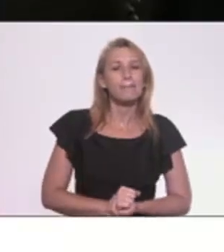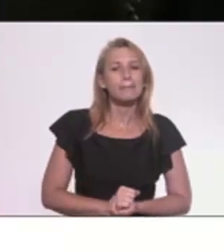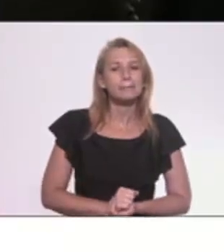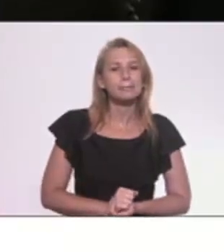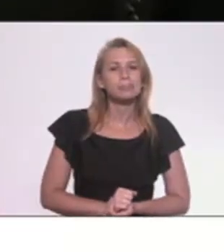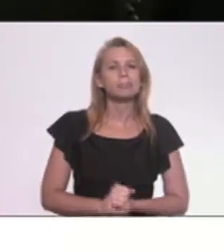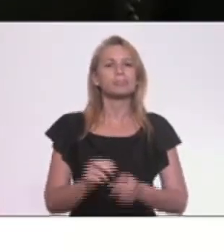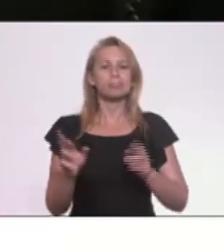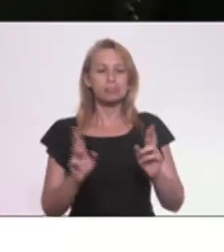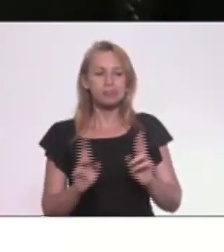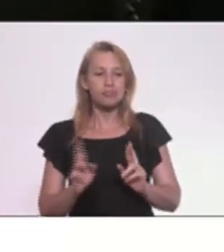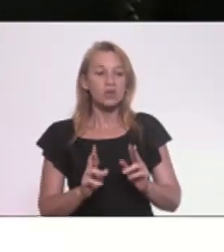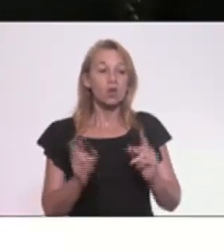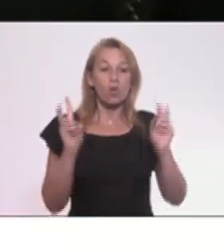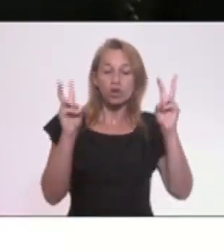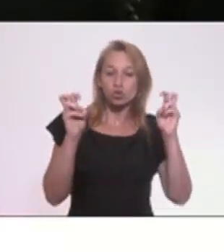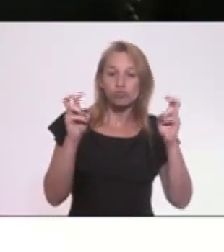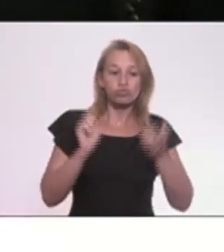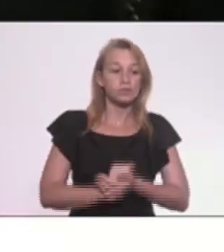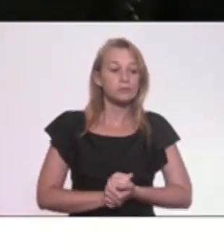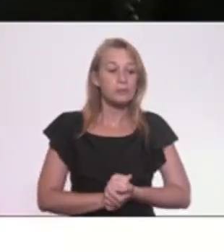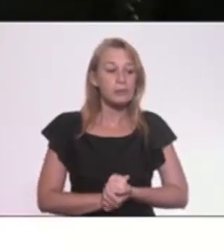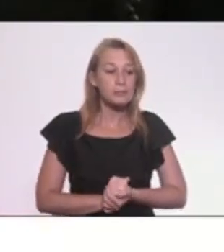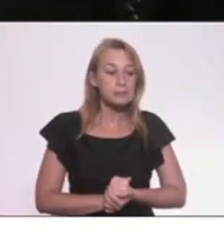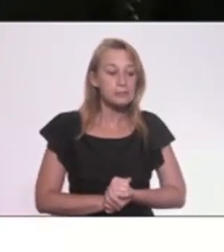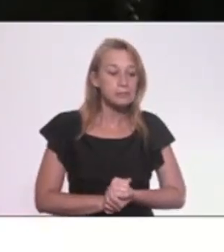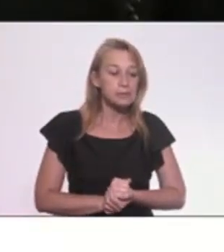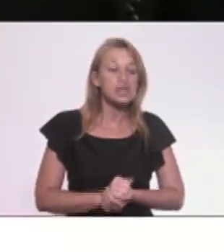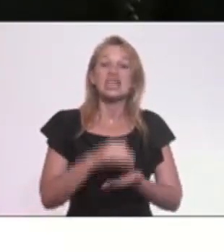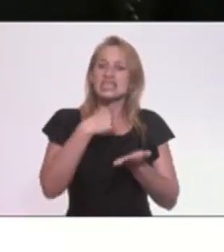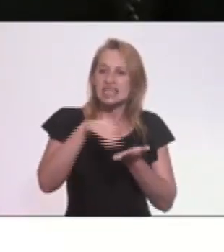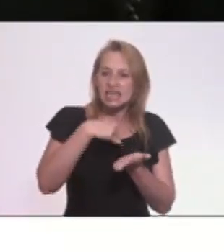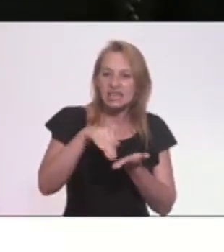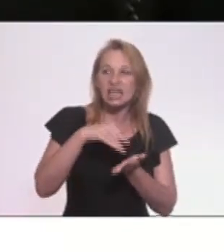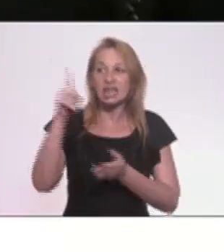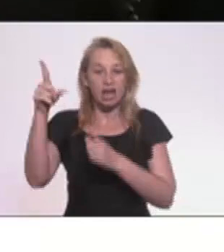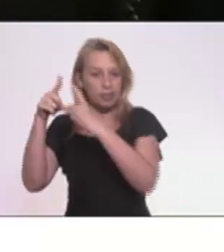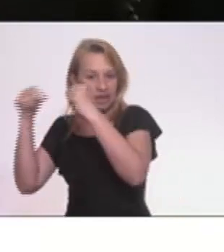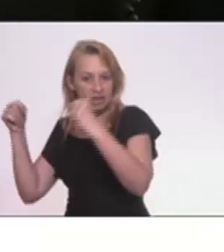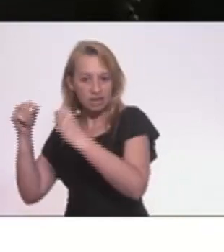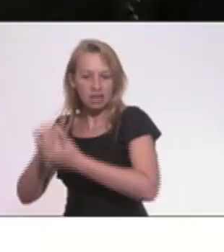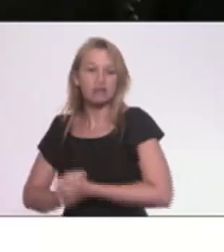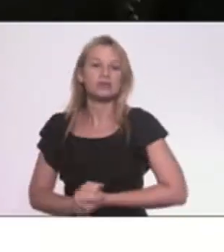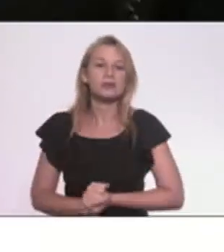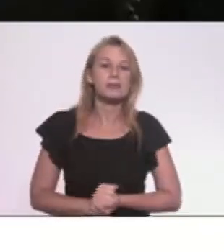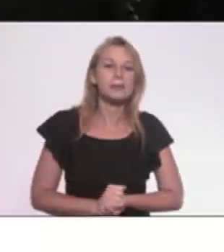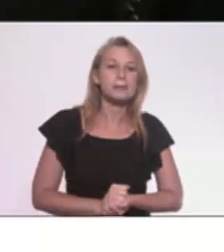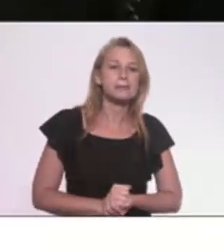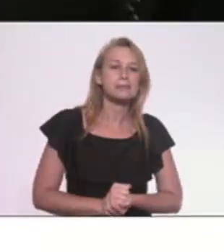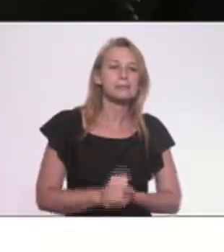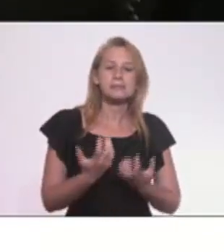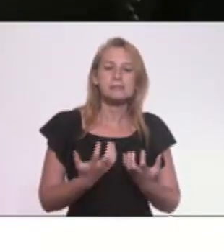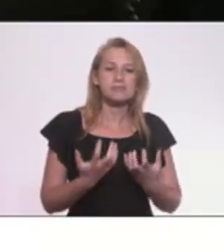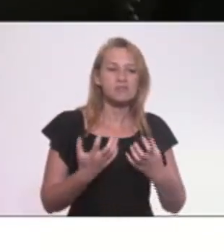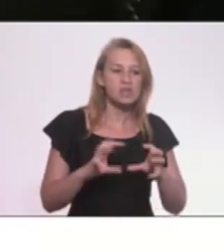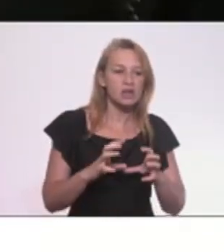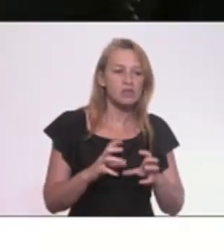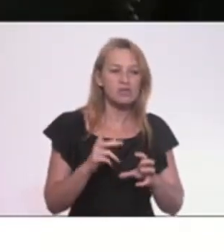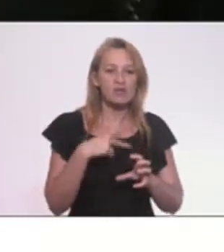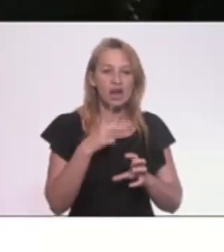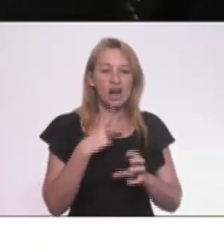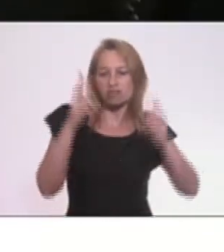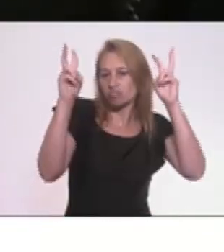Em relação à questão da secretaria em Brasília, não quero entrar no mérito